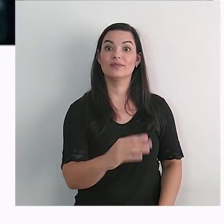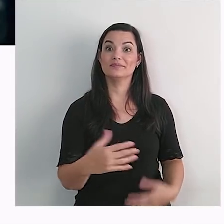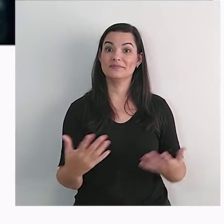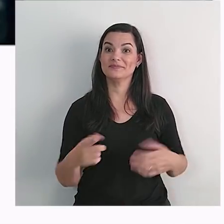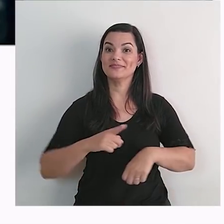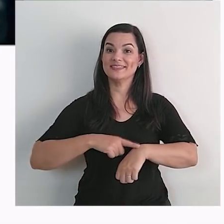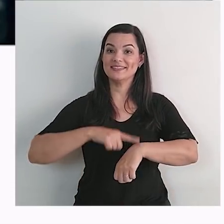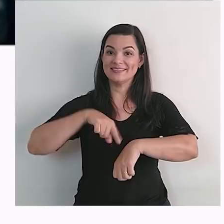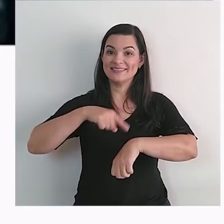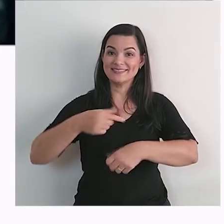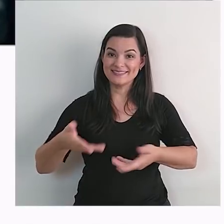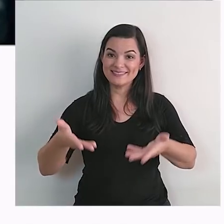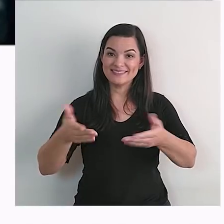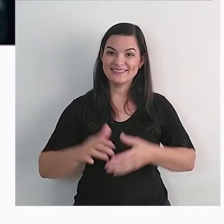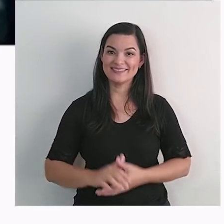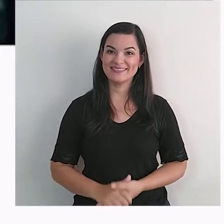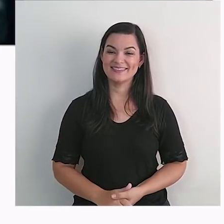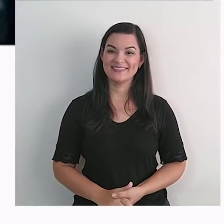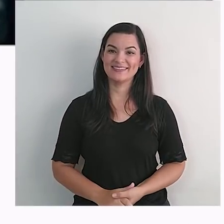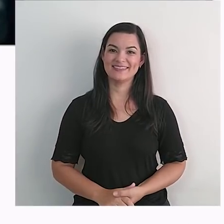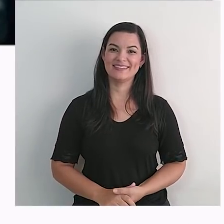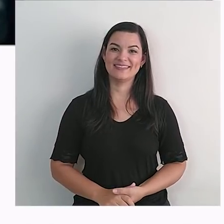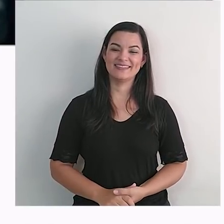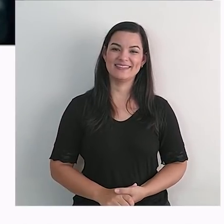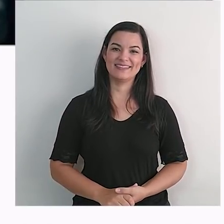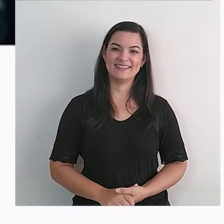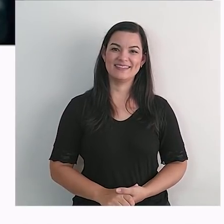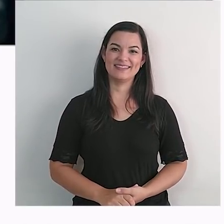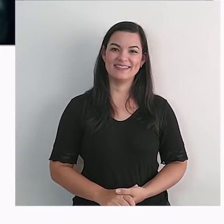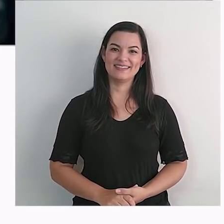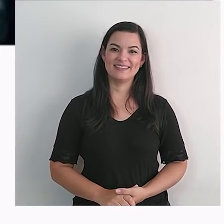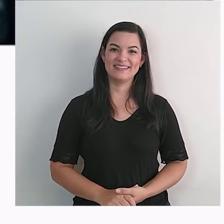tubarão. Tempo para vocês.